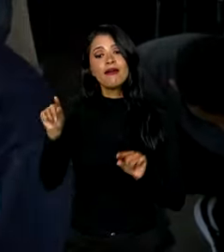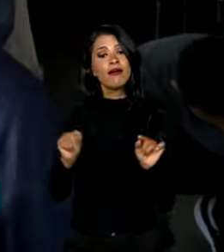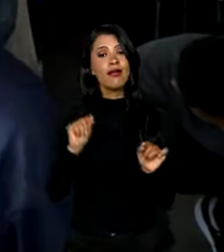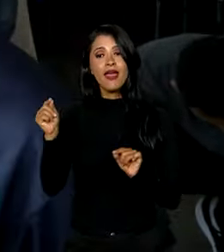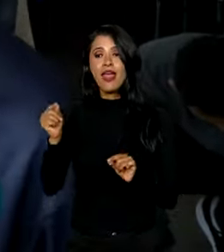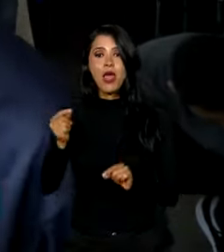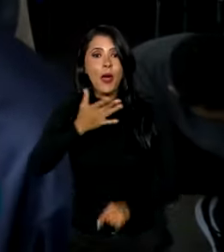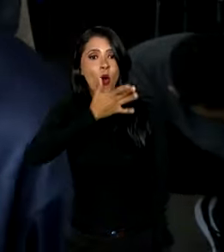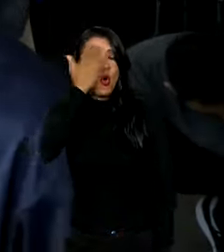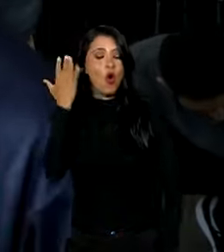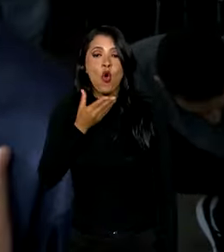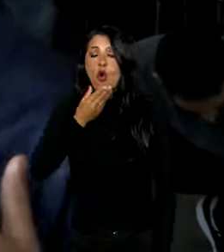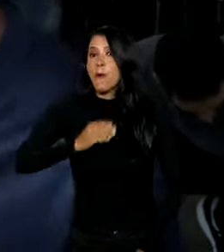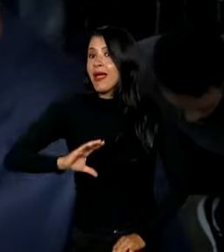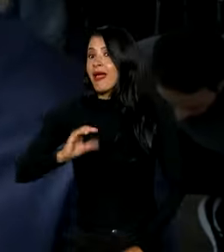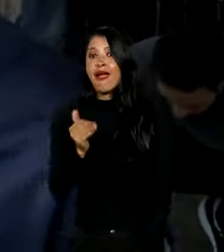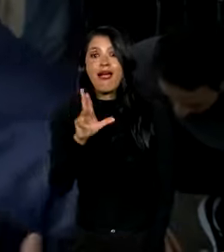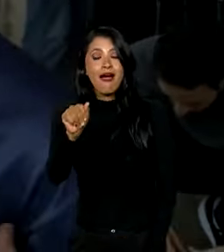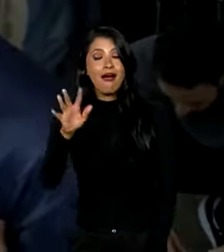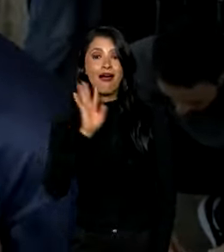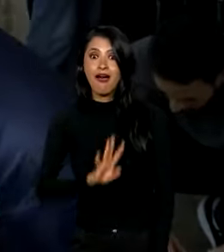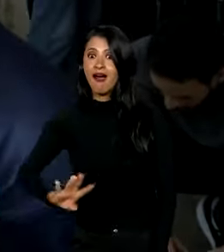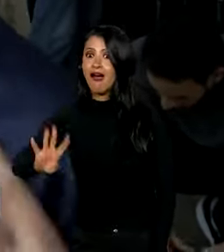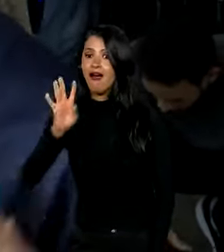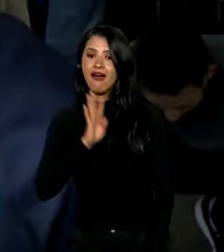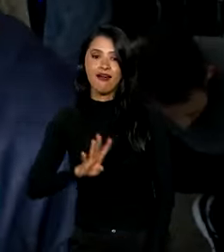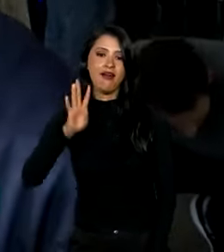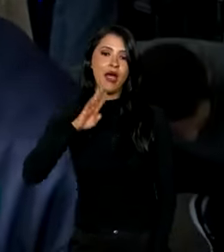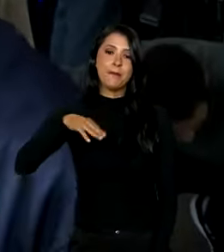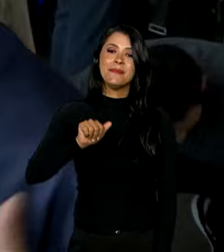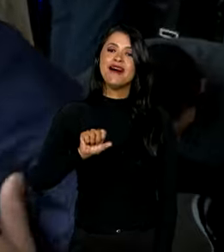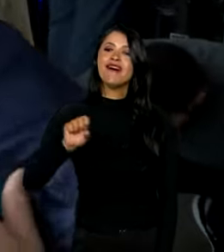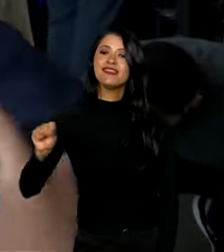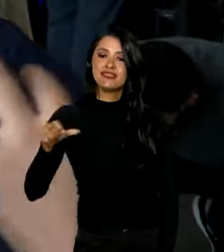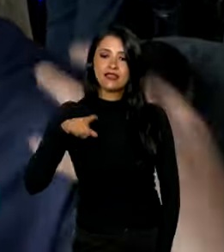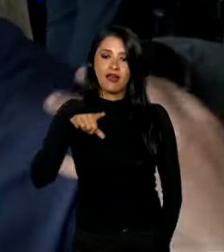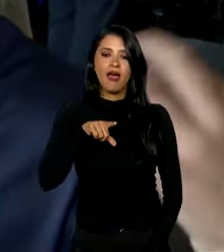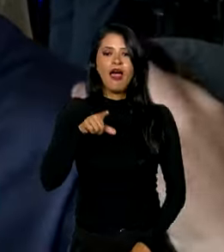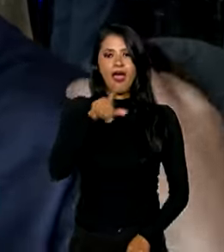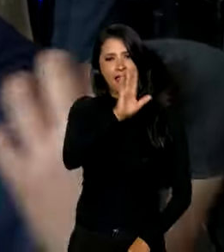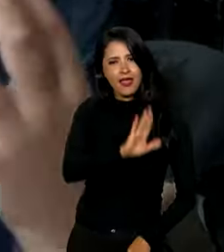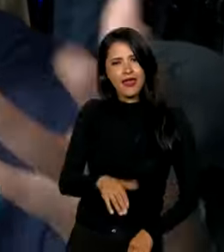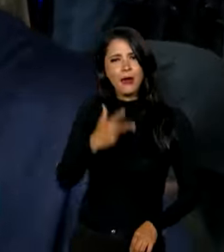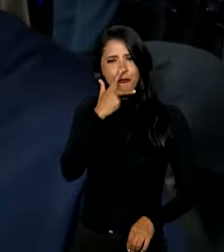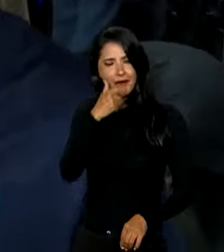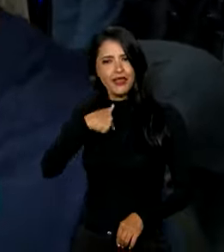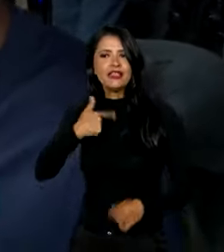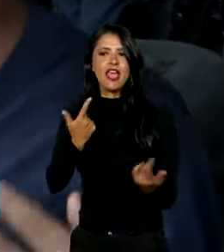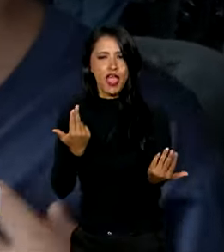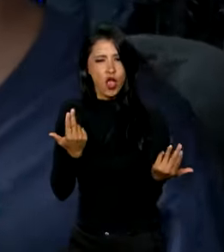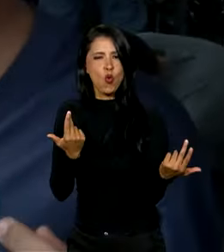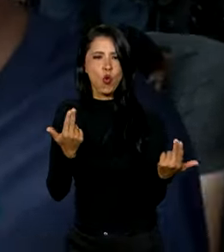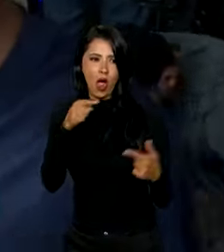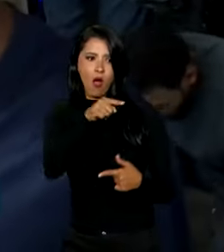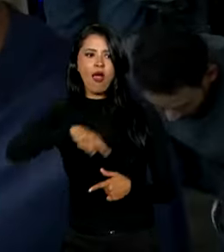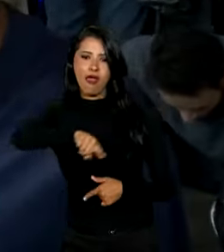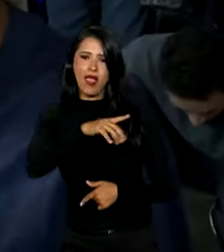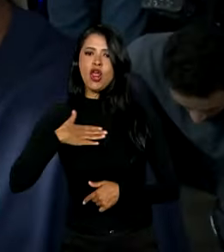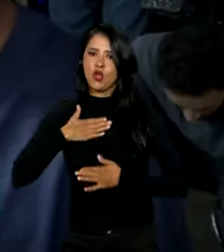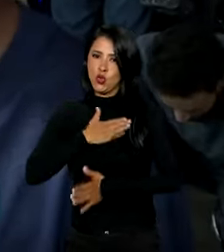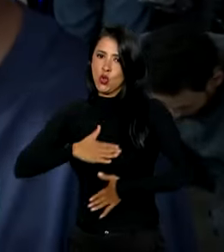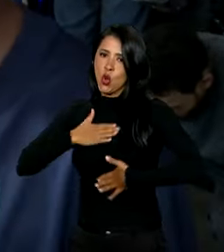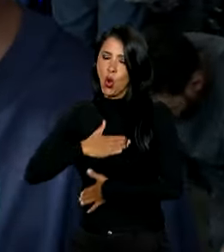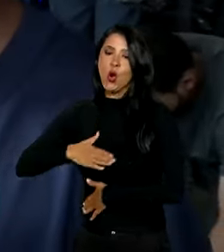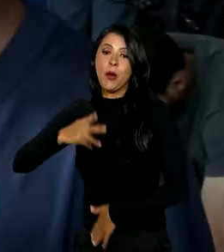é um cara muito massa, é um cara muito legal pra mim. E as crianças, parece que eu também acho que elas gostam do Papai Noel.